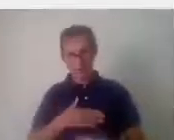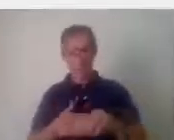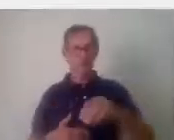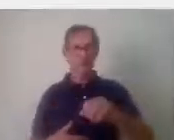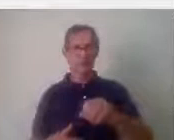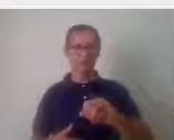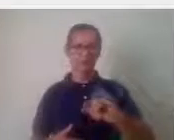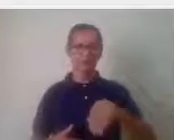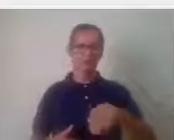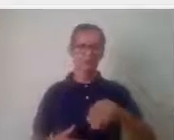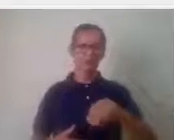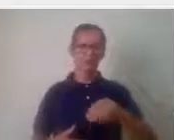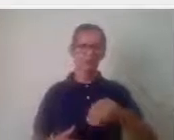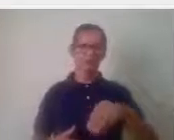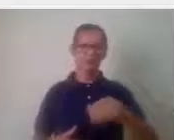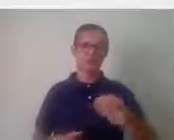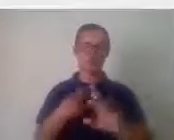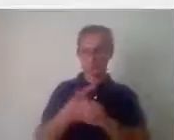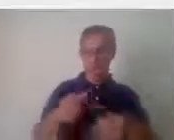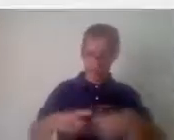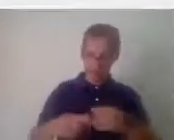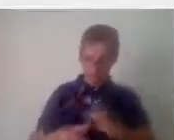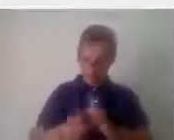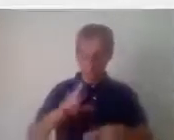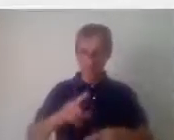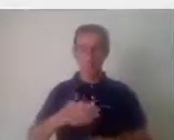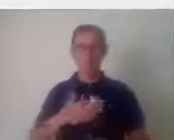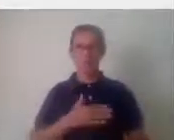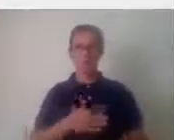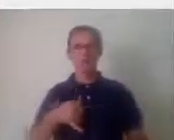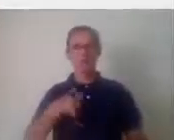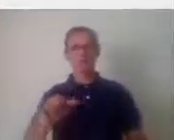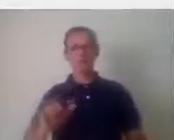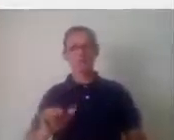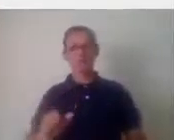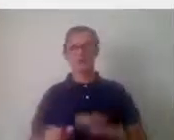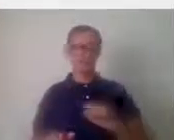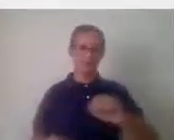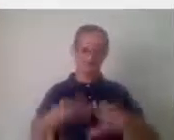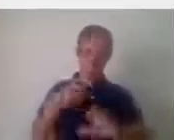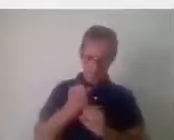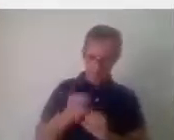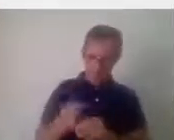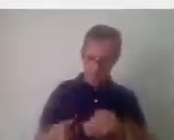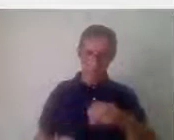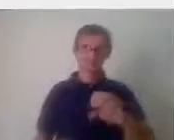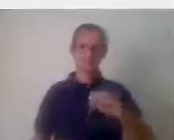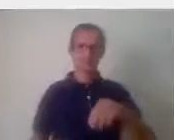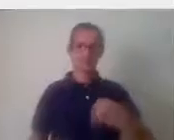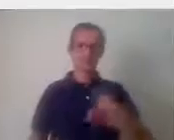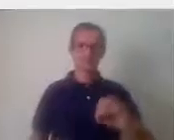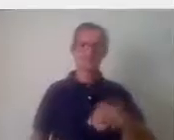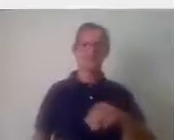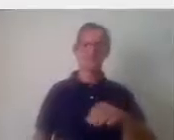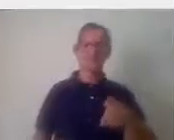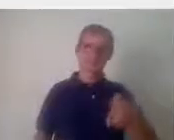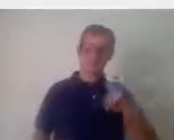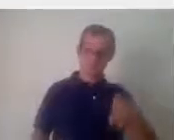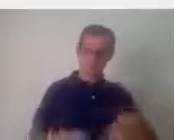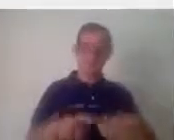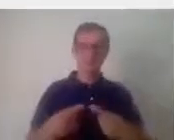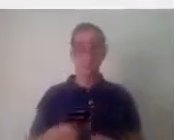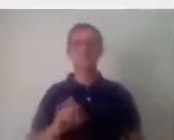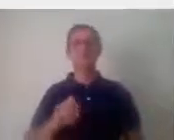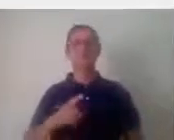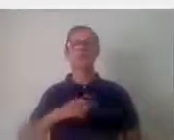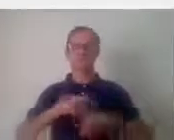você encontrou anteriormente. Já o meu y barra, você vai calcular o momento em relação a x. O que